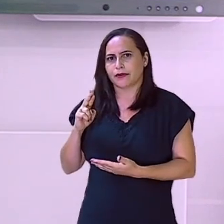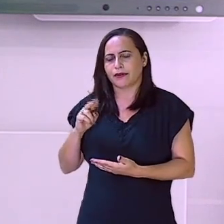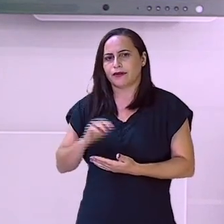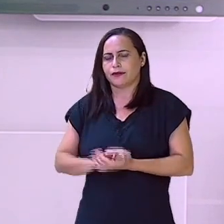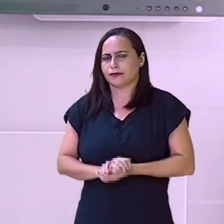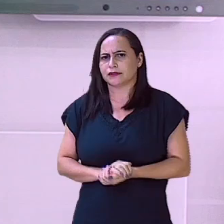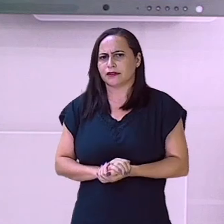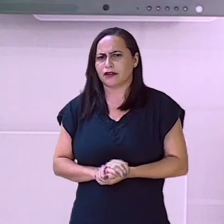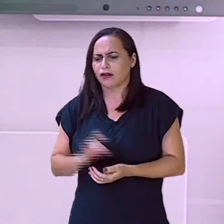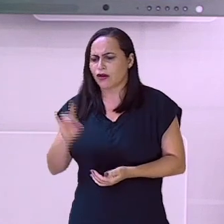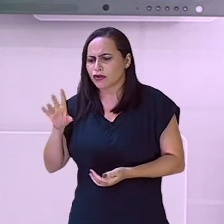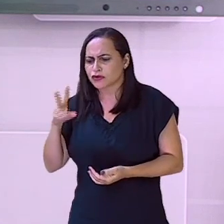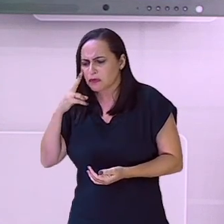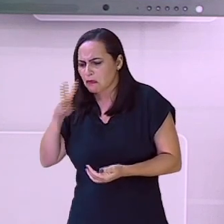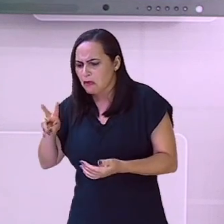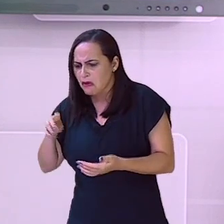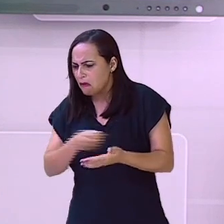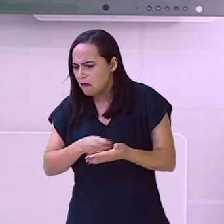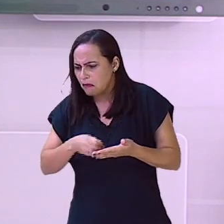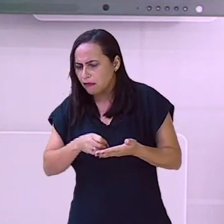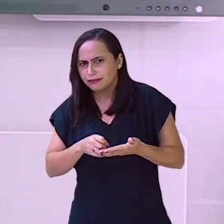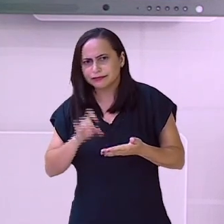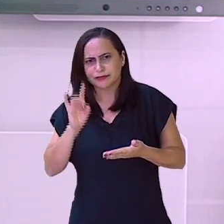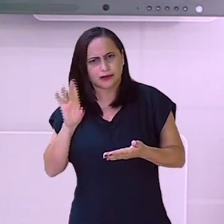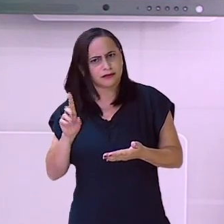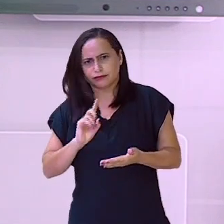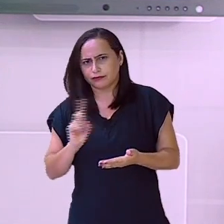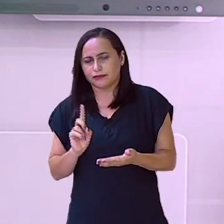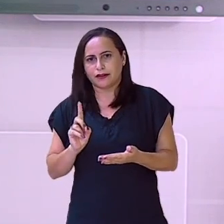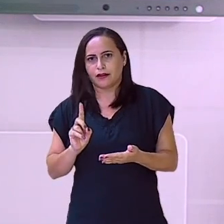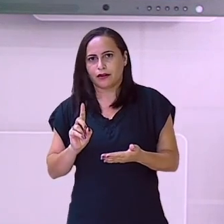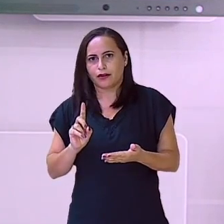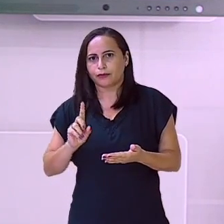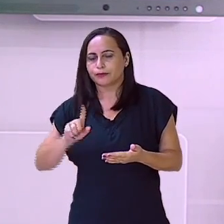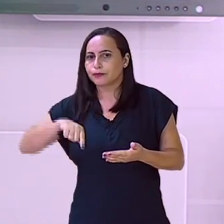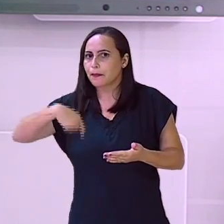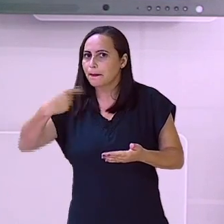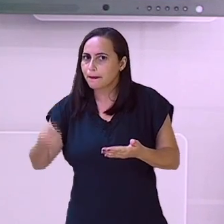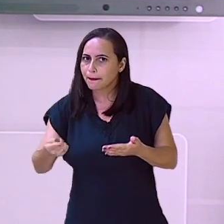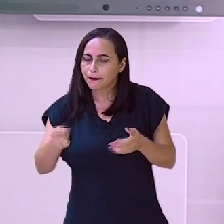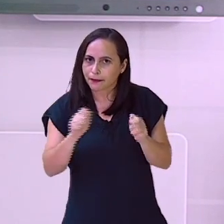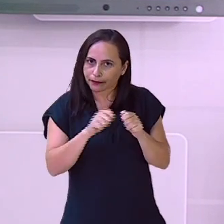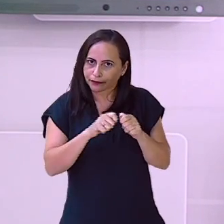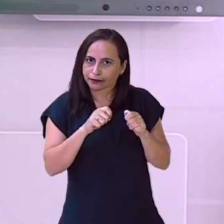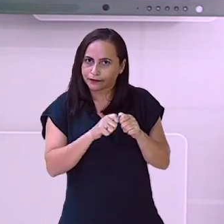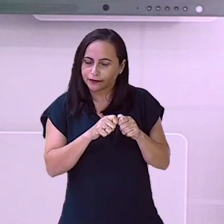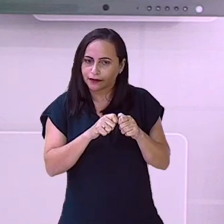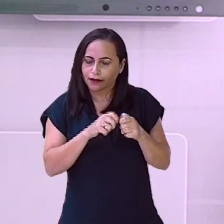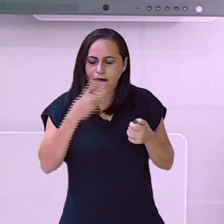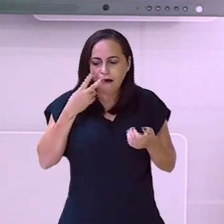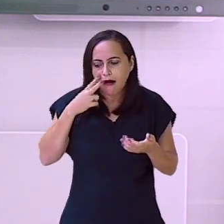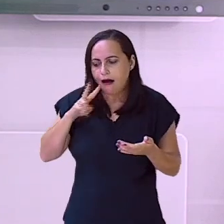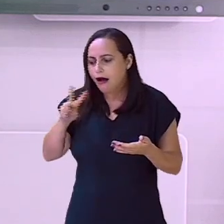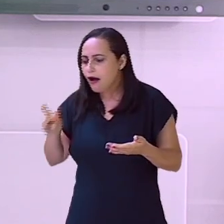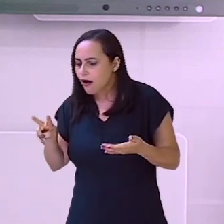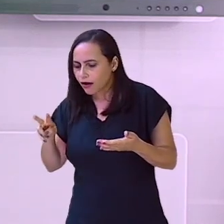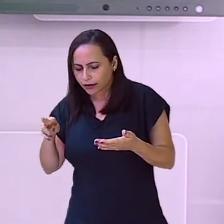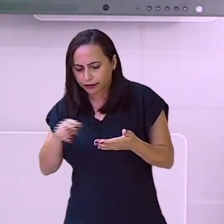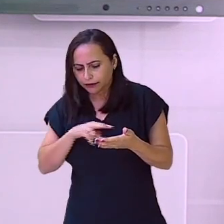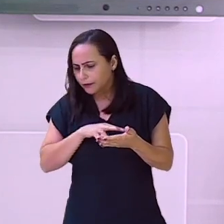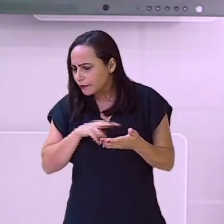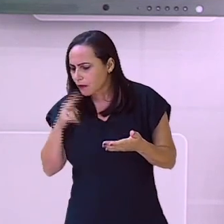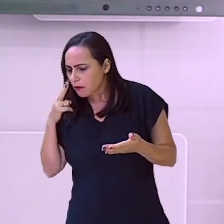copia as respostas e pronto, não. Só vai depois que você fizer a sua atividade. Só para conferir mesmo se